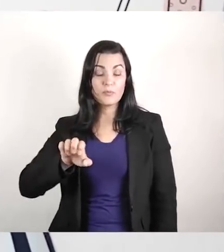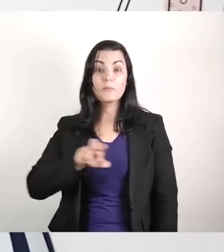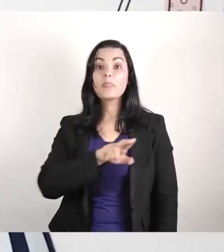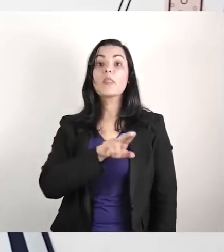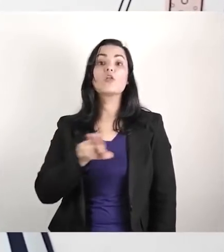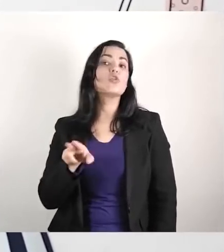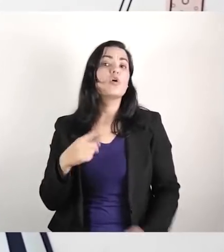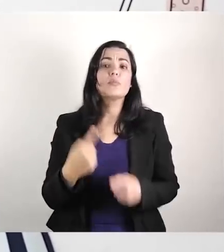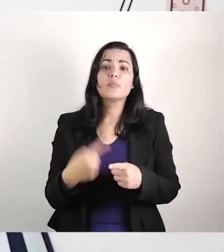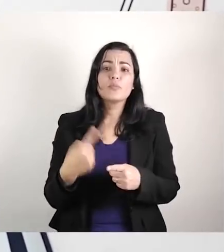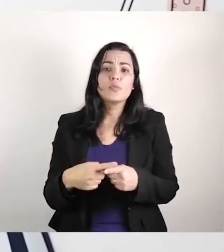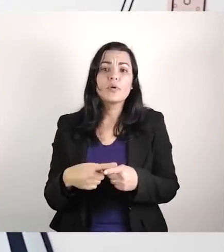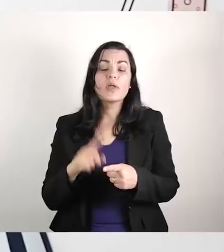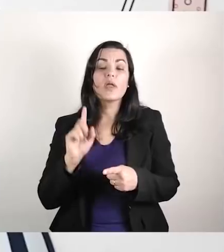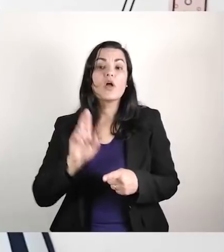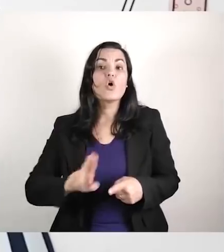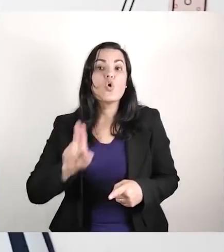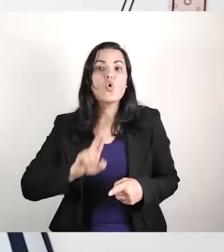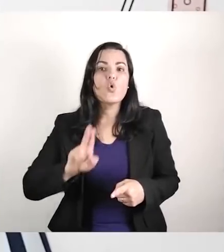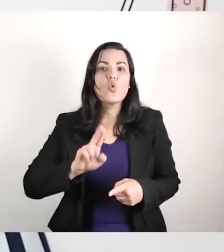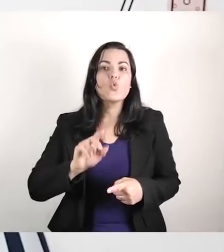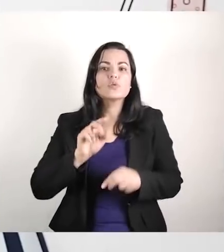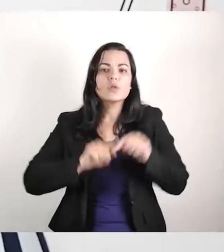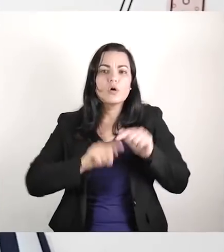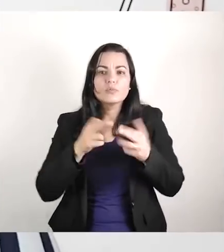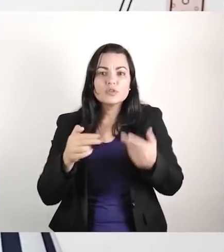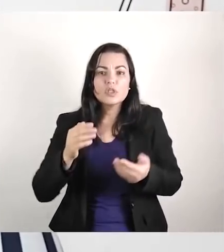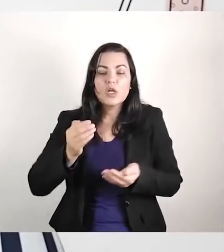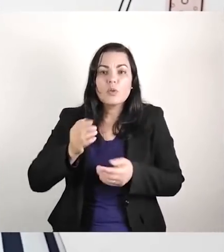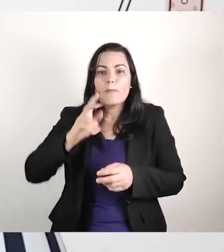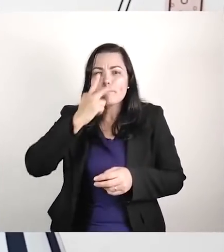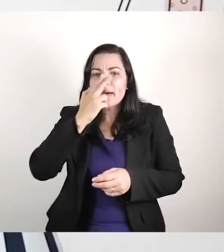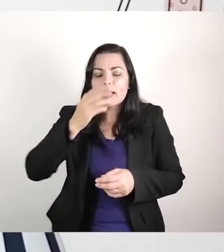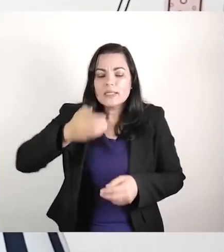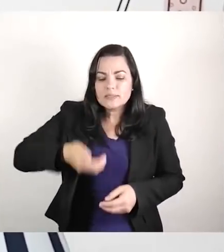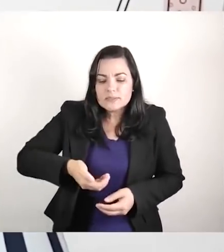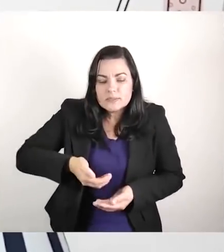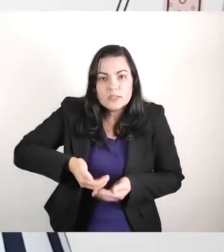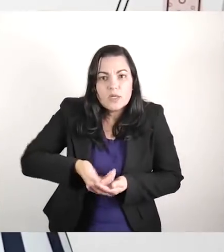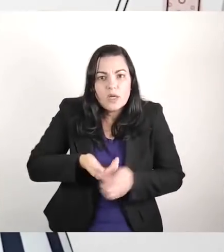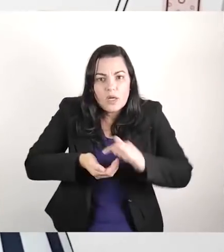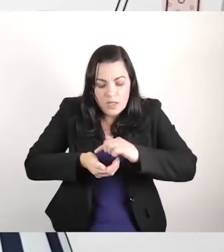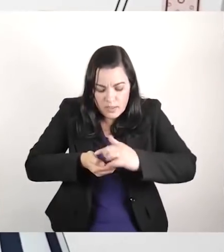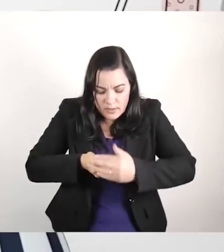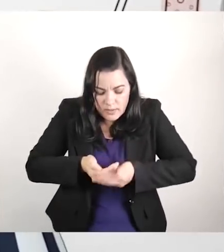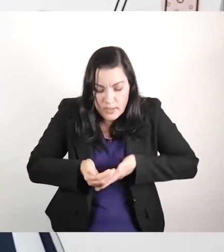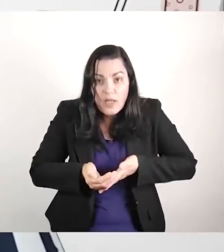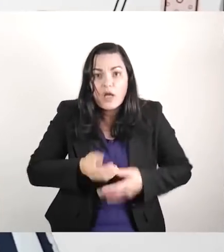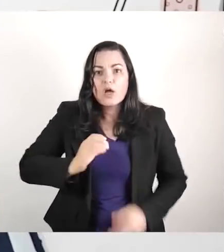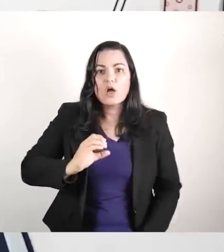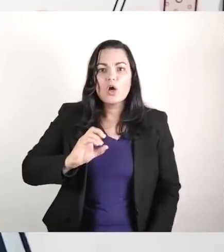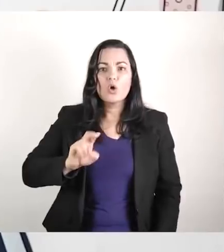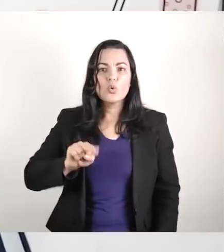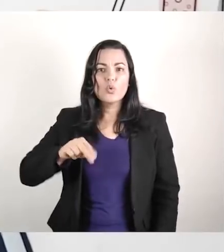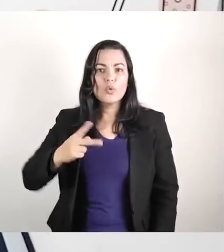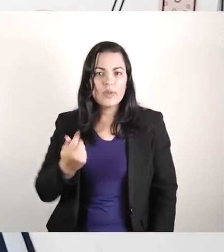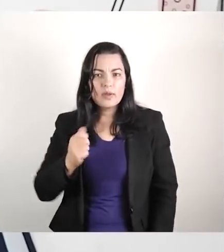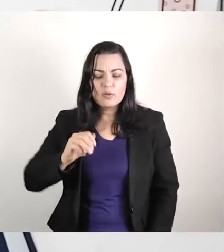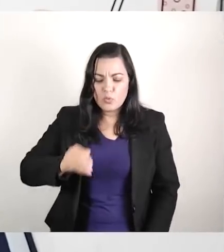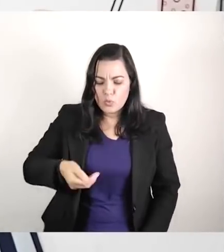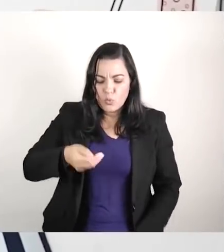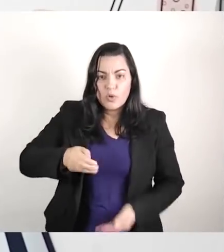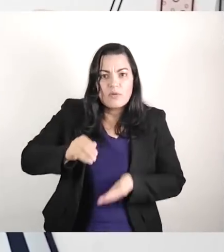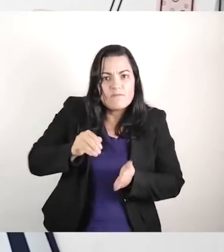da escrita feita com objetos em forma de cunha, onde eles iam esculpindo principalmente, sabe o